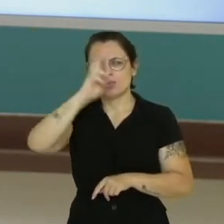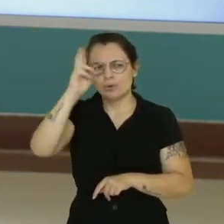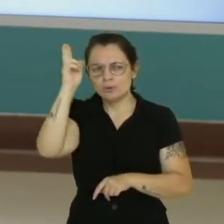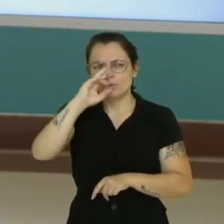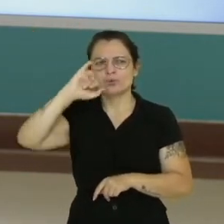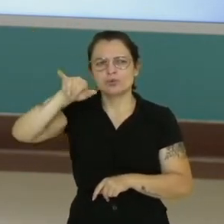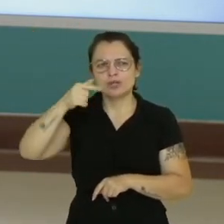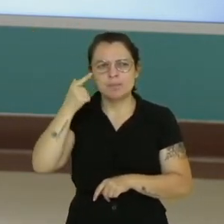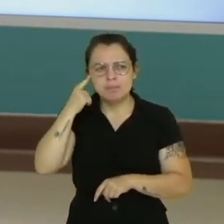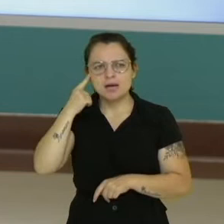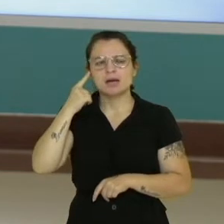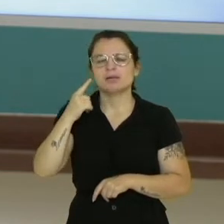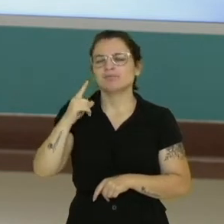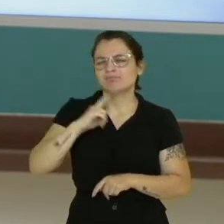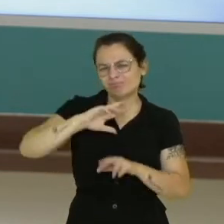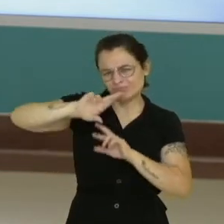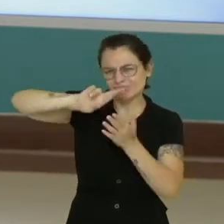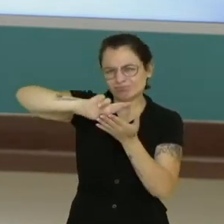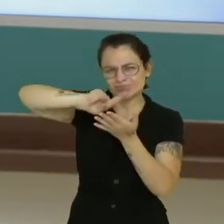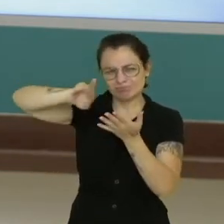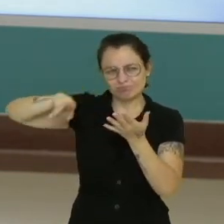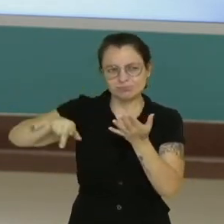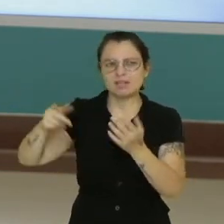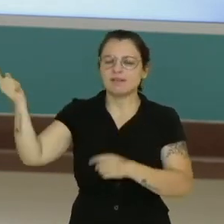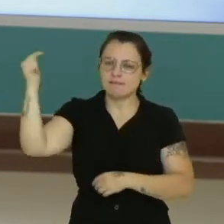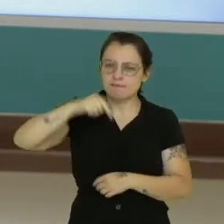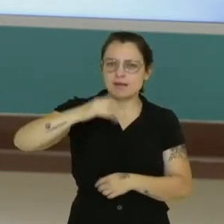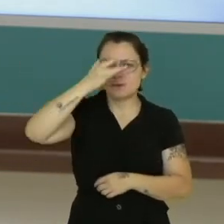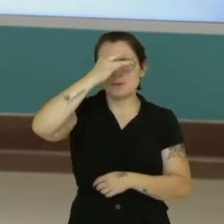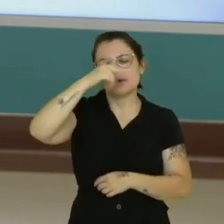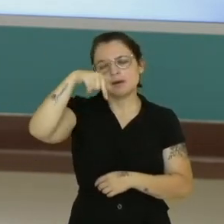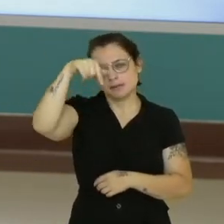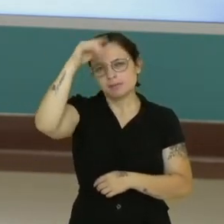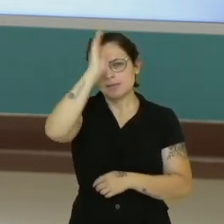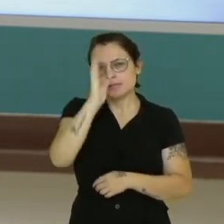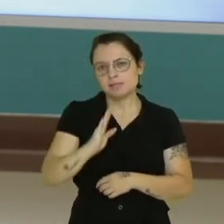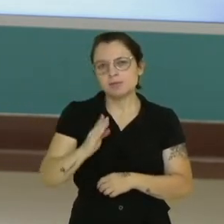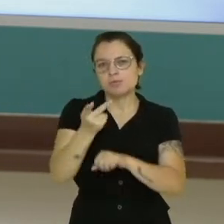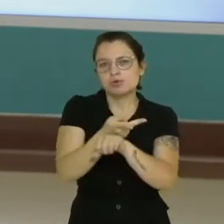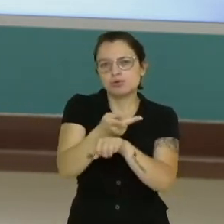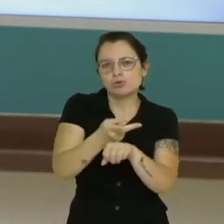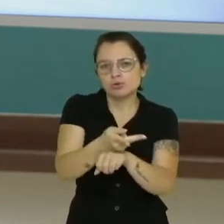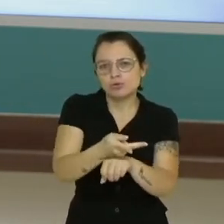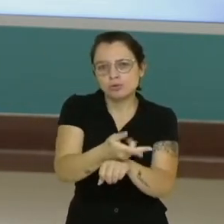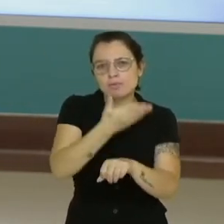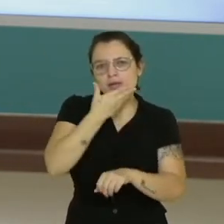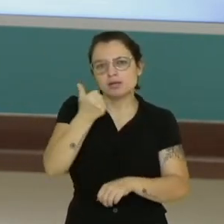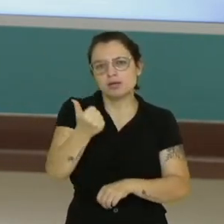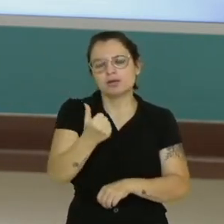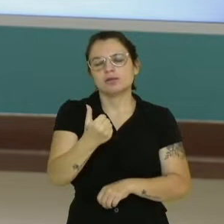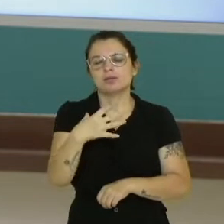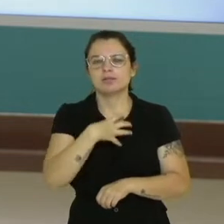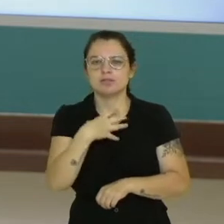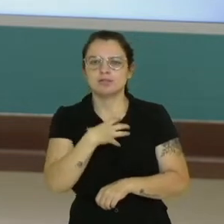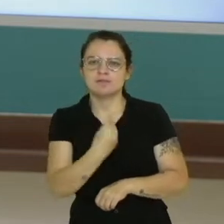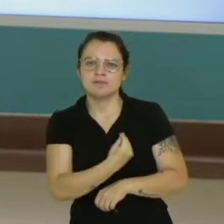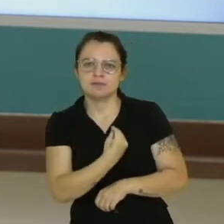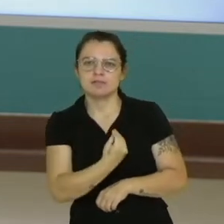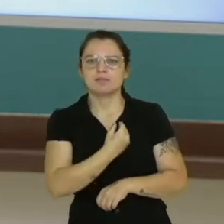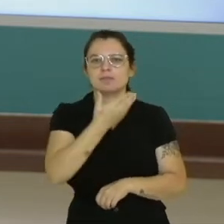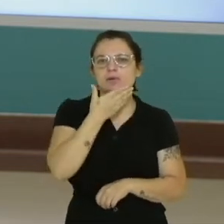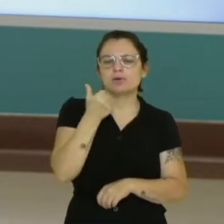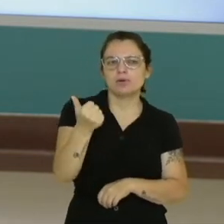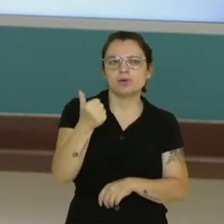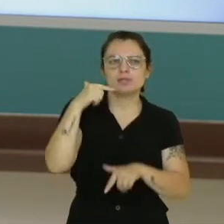japoneses, austríacos e sírios libaneses, que vieram então para o Brasil na busca de uma melhor condição de vida, uma melhor condição de